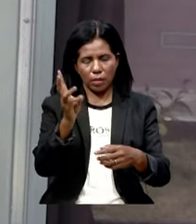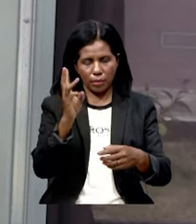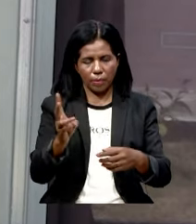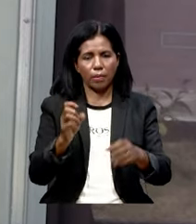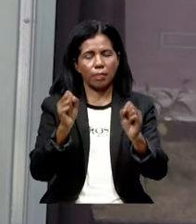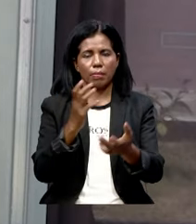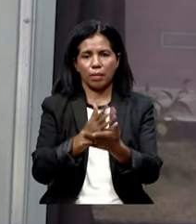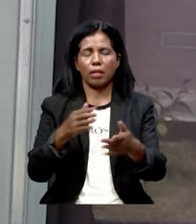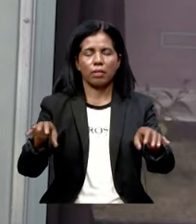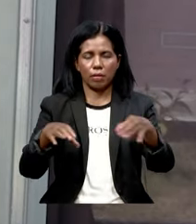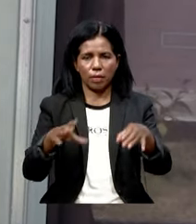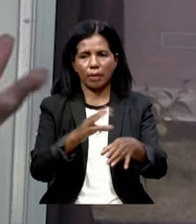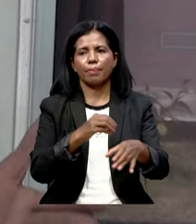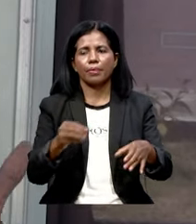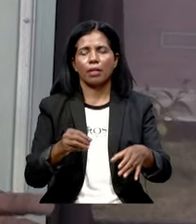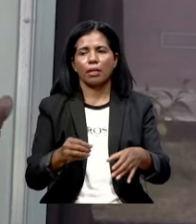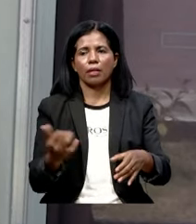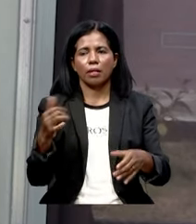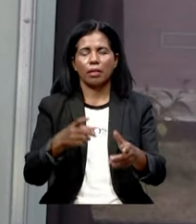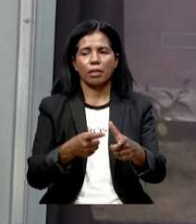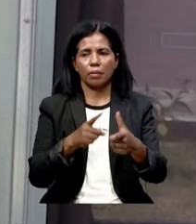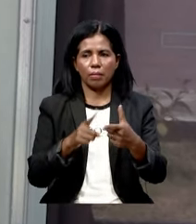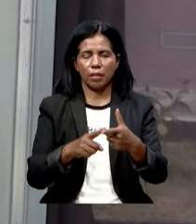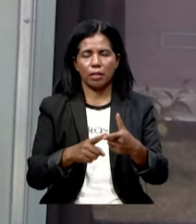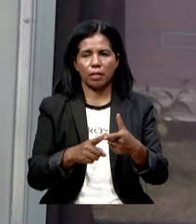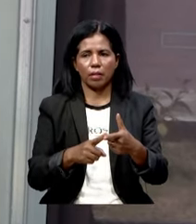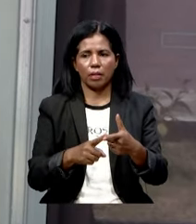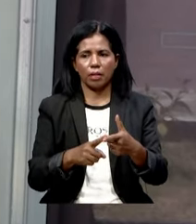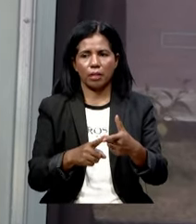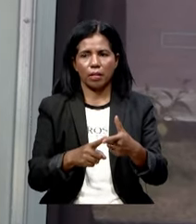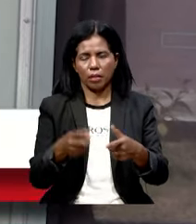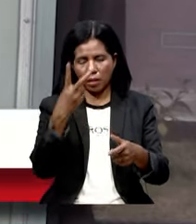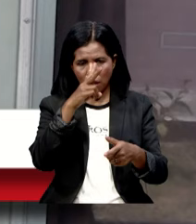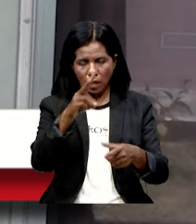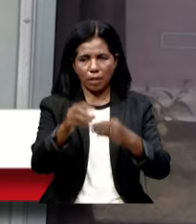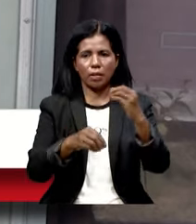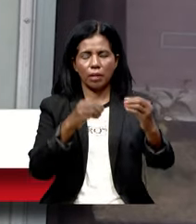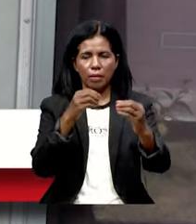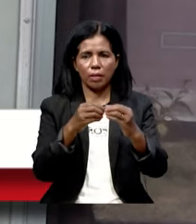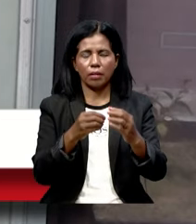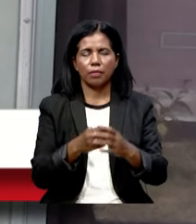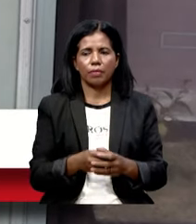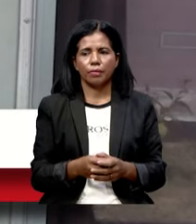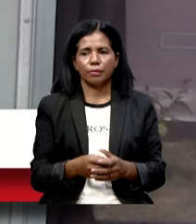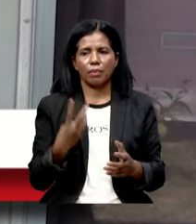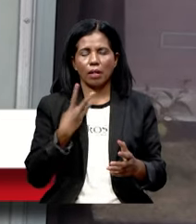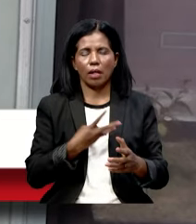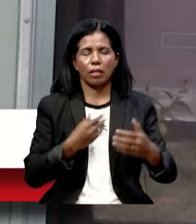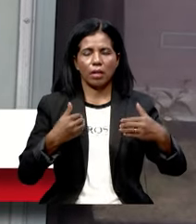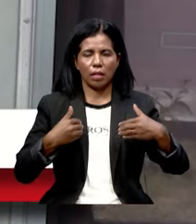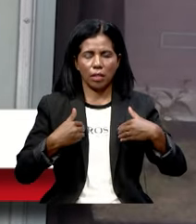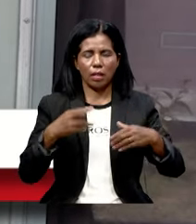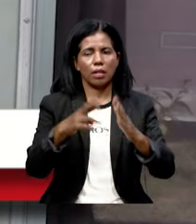mos ia e reforma nem laran mas depois bele depende itahere kata durante ne ita ia ona ita ne